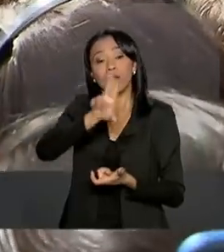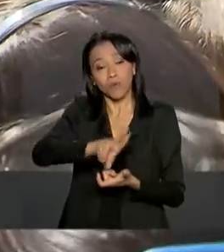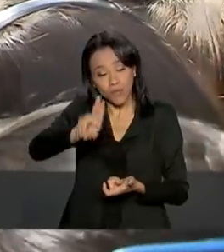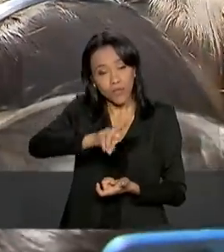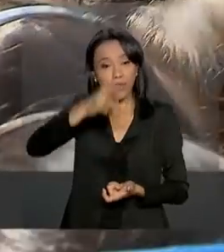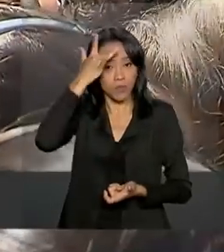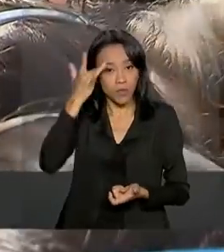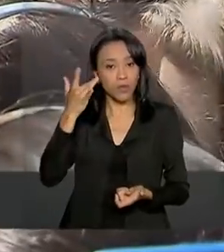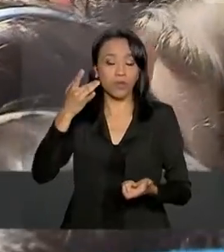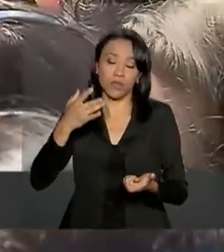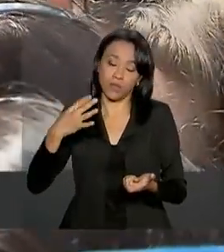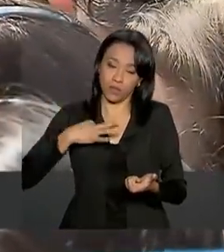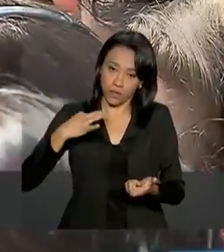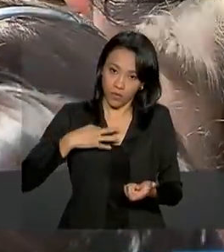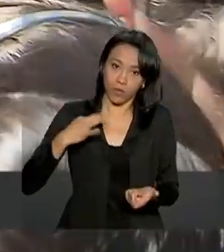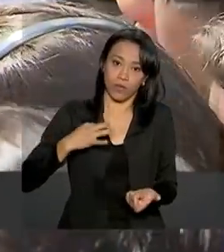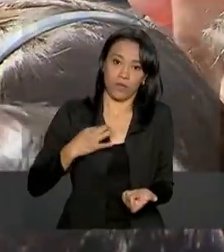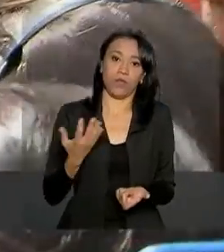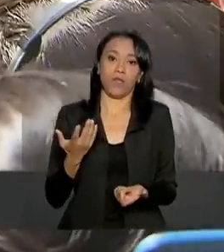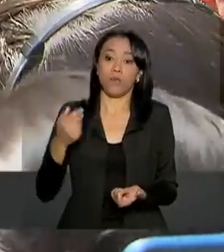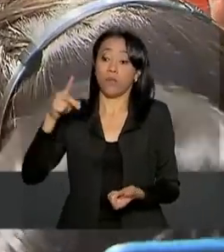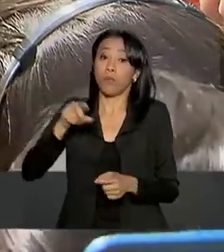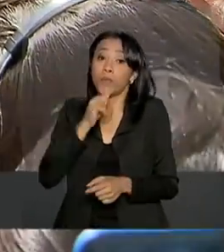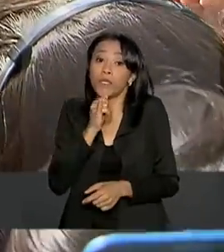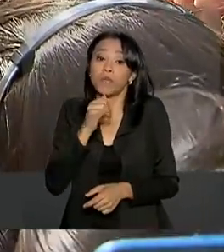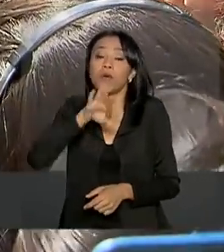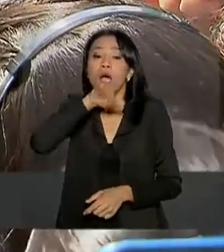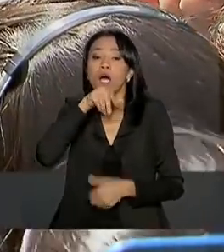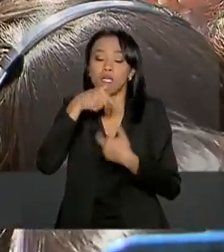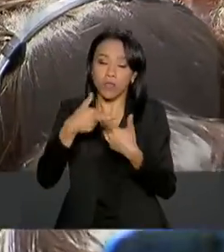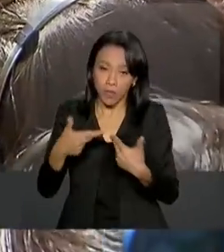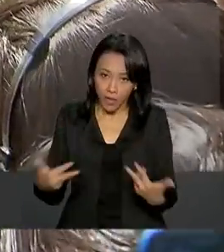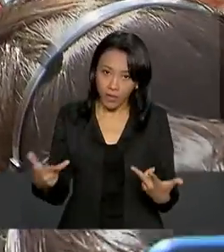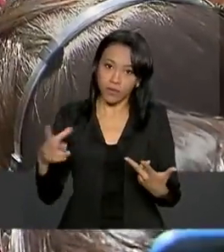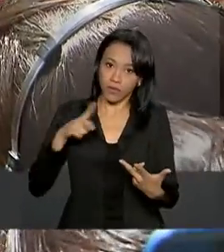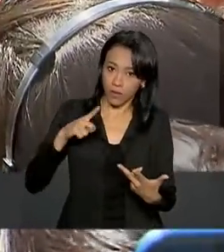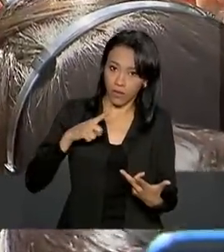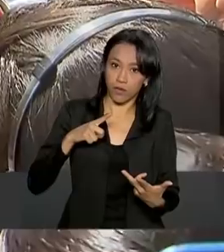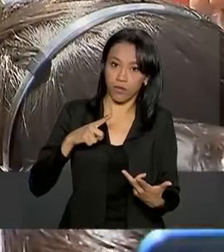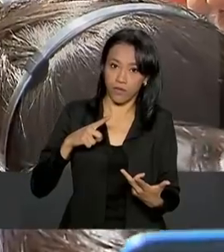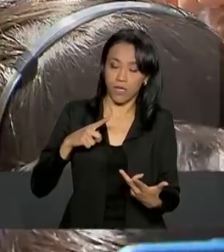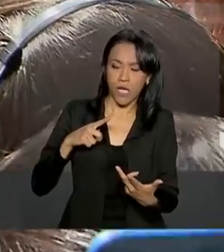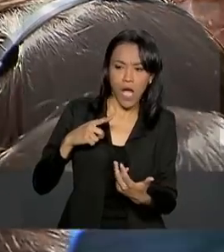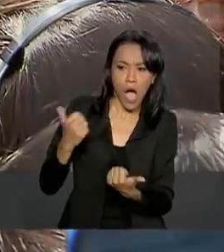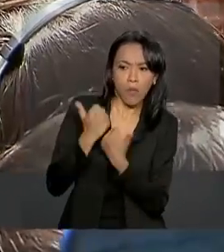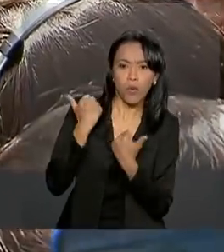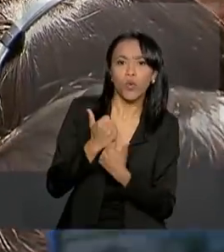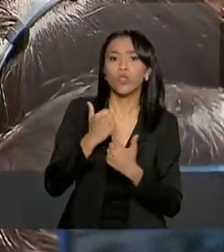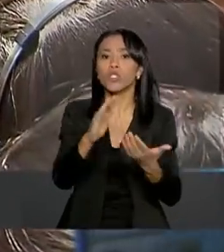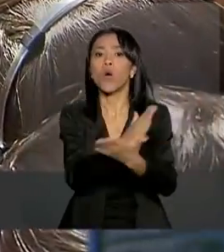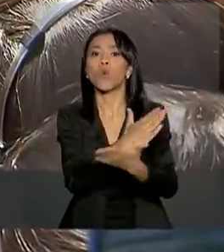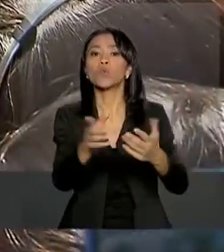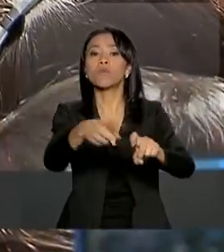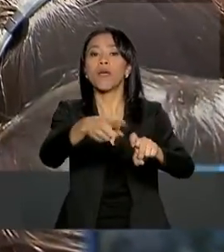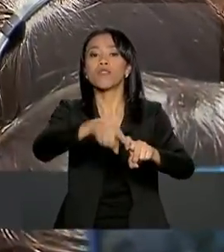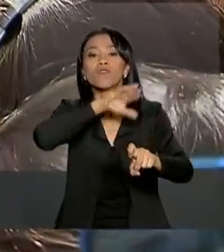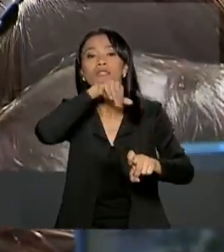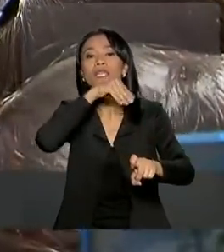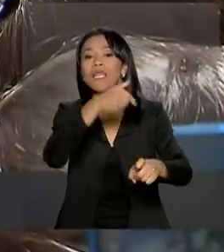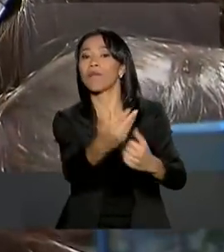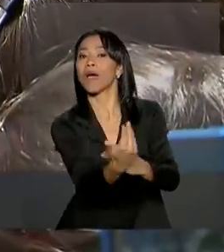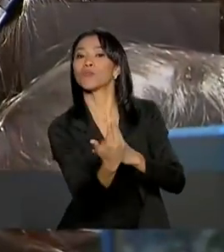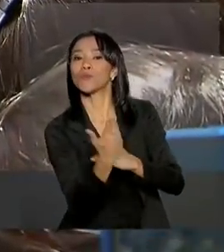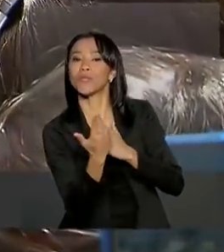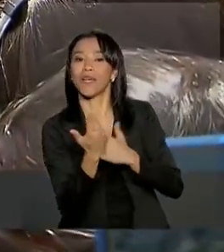maneira adequada. Os animais, por exemplo, que eles foram retirados, a gente contou com o apoio de alguns veterinários voluntários, porque nesse tipo de